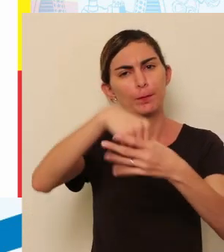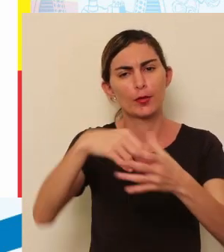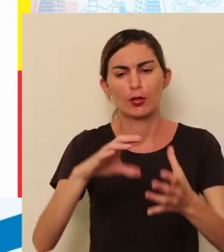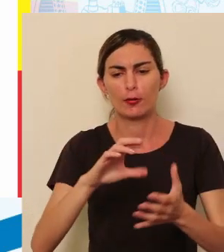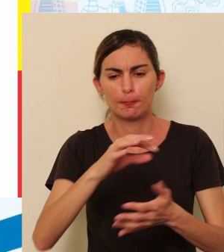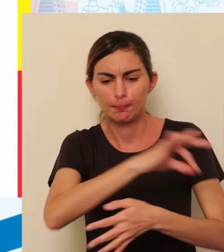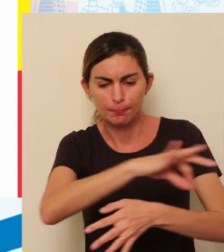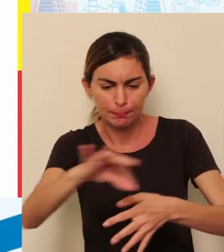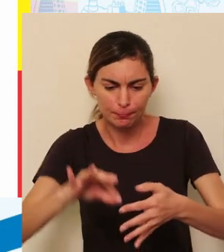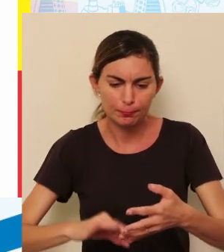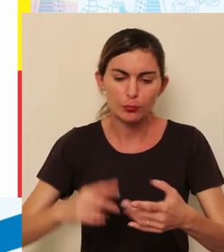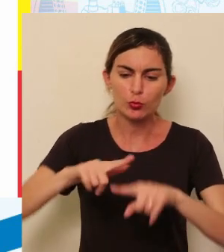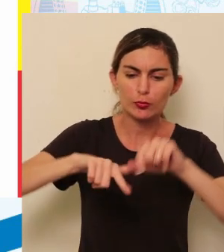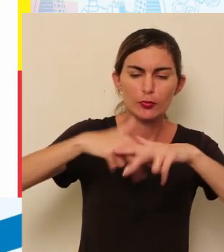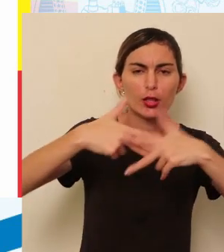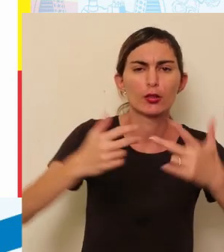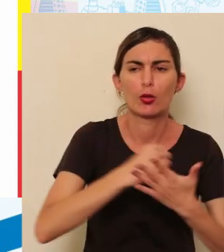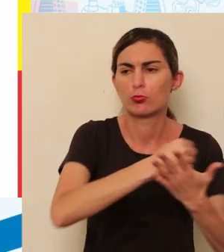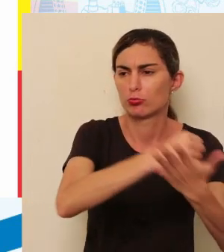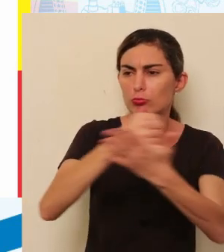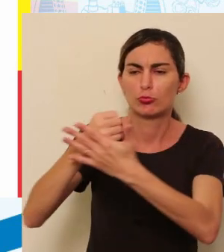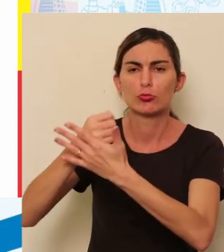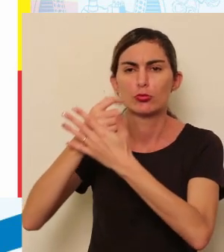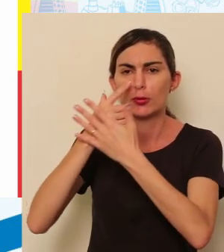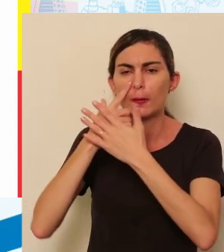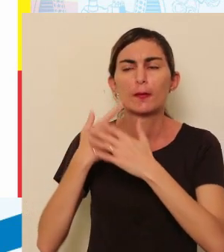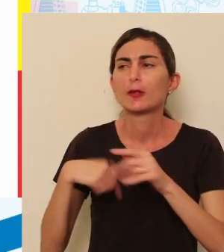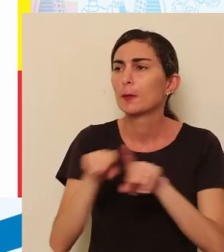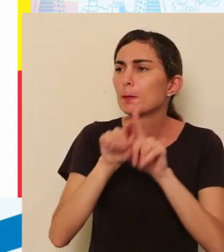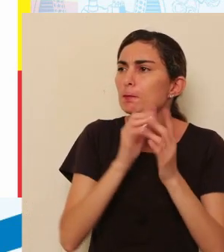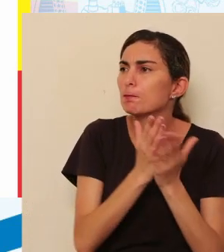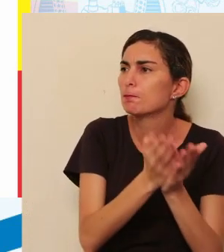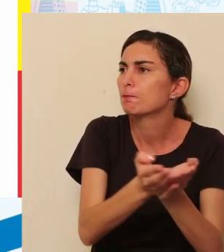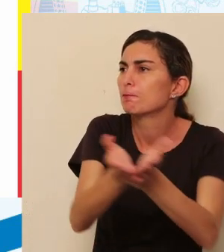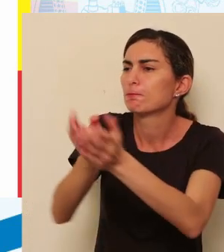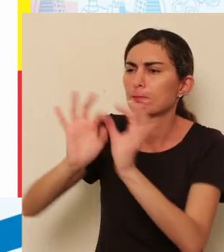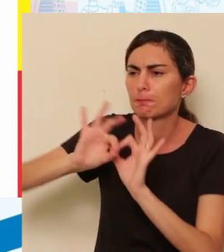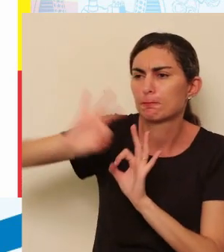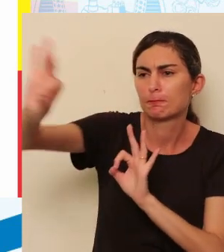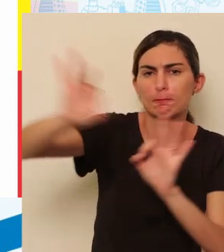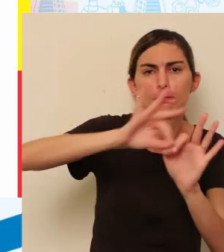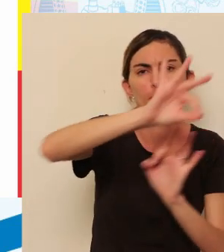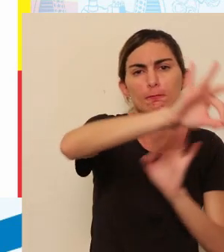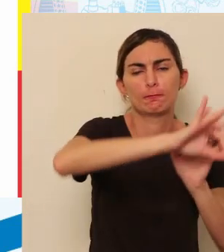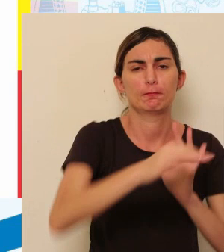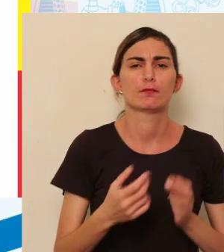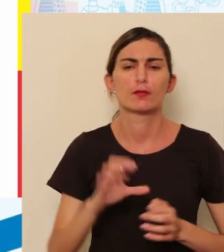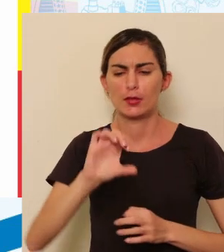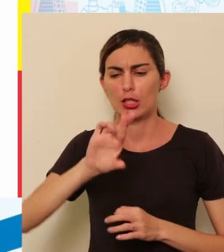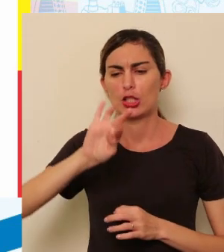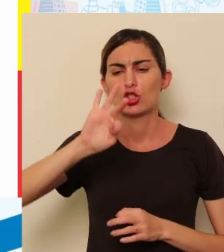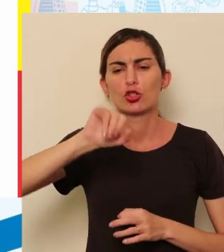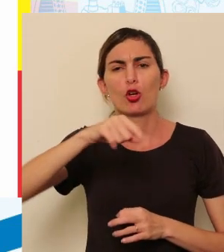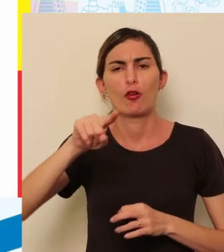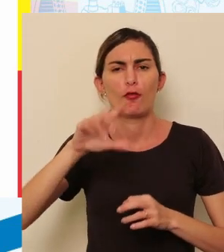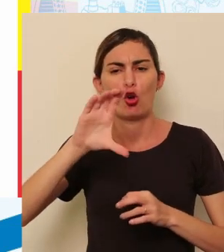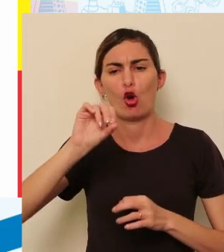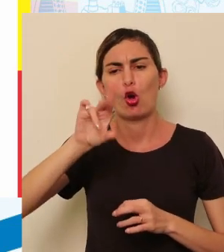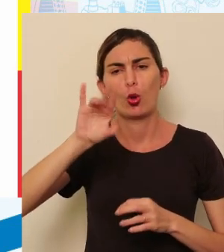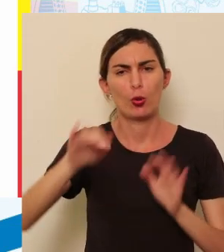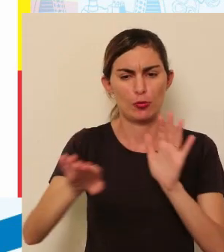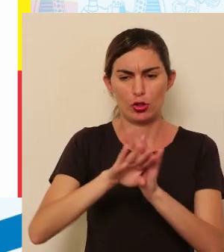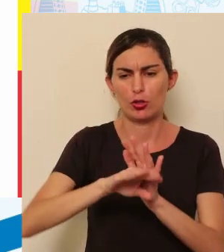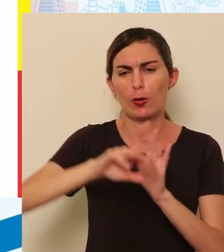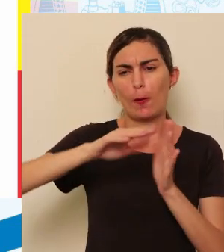da cartografia e equipamentos que ajudaram a nortear as viagens para longas distâncias. Quando Cristóvão Colombo